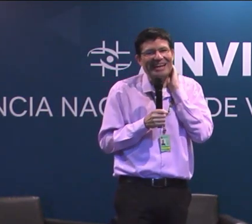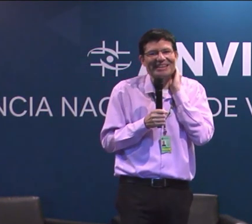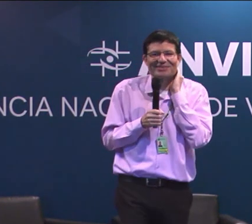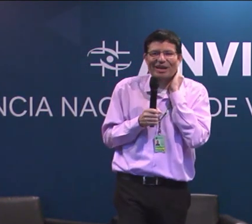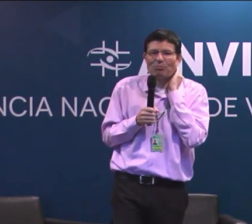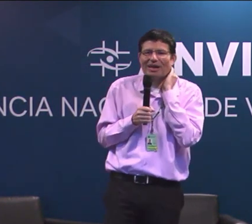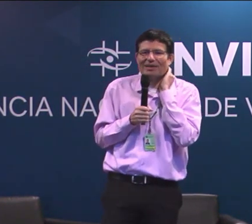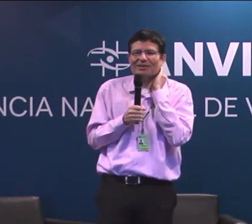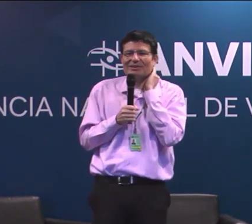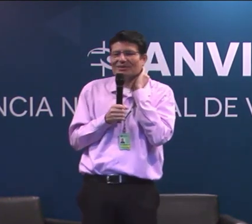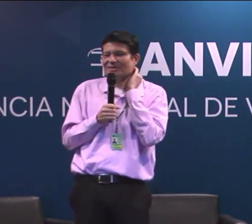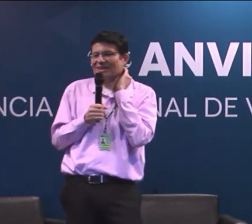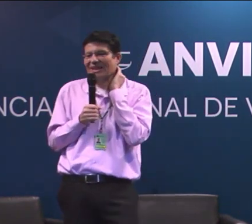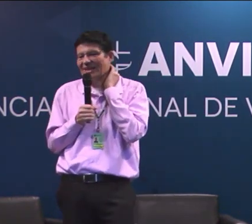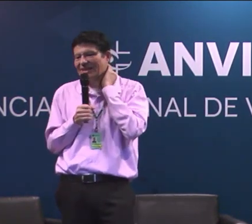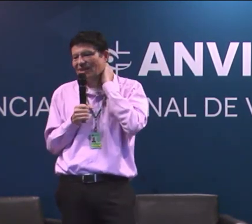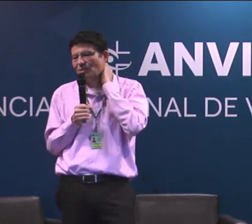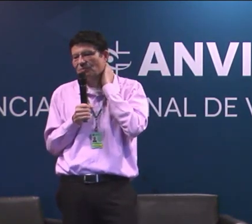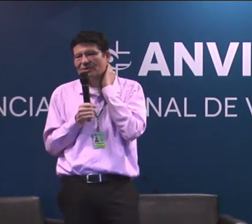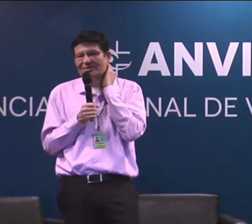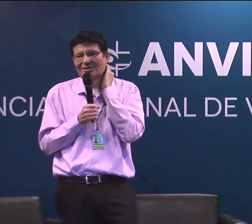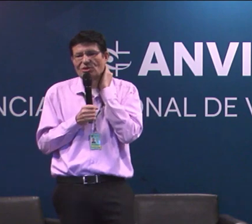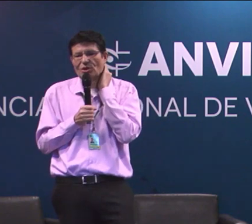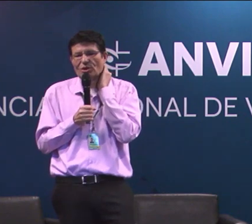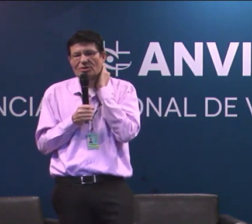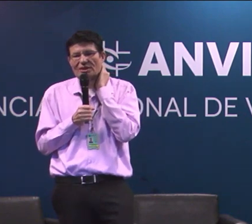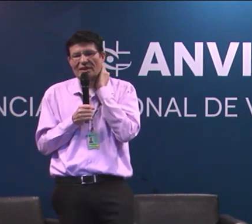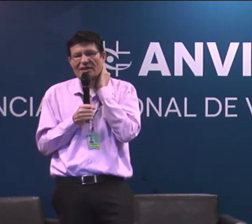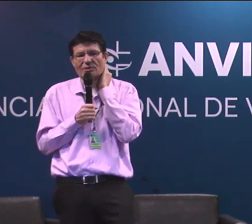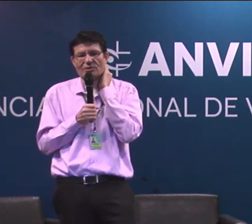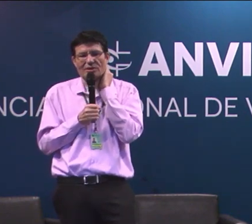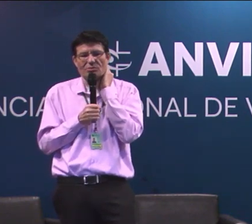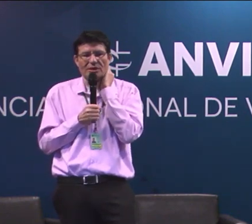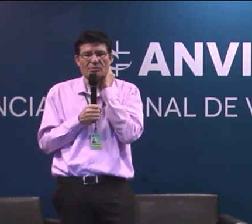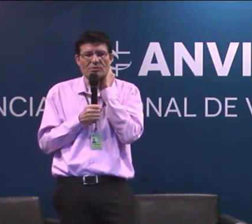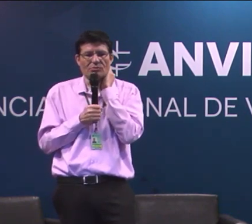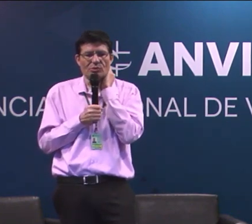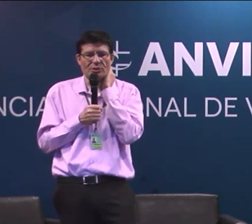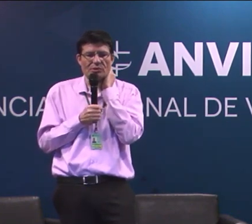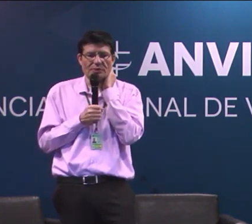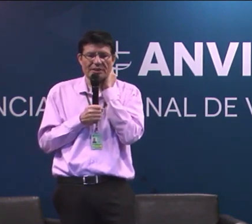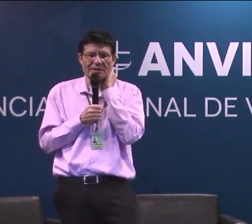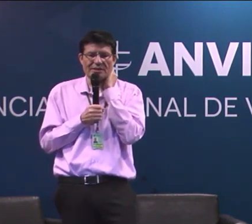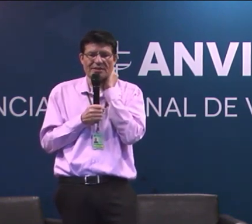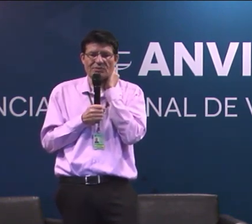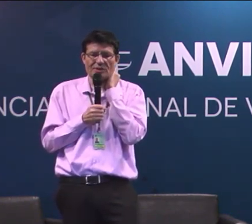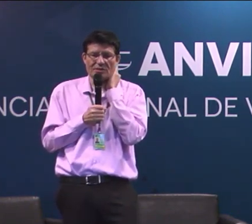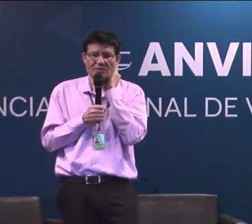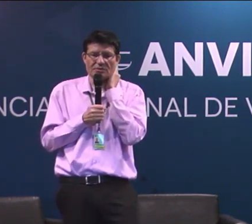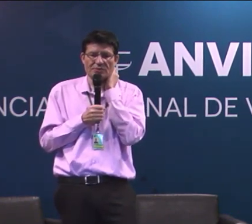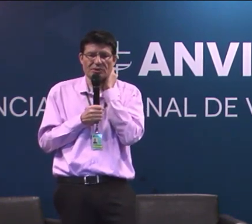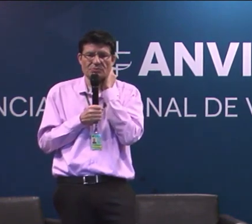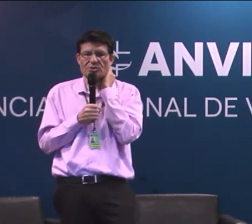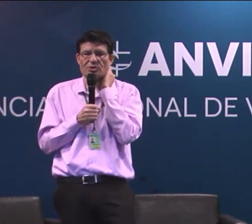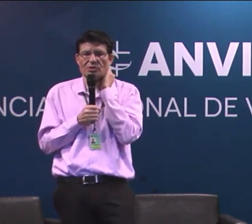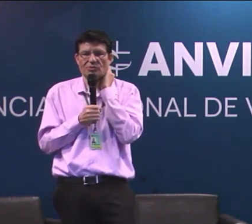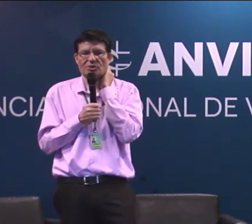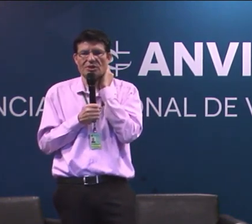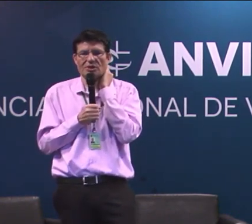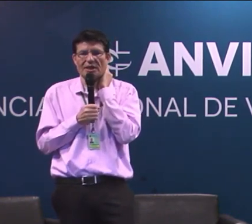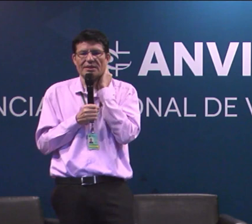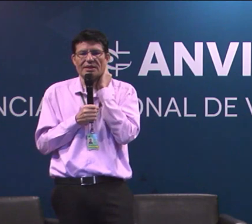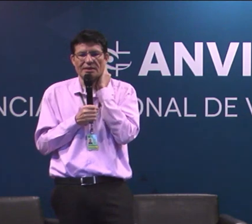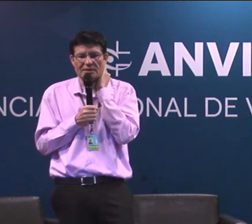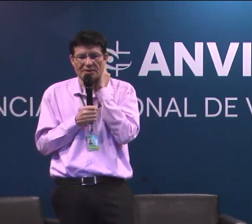Ainda trabalho sem a equipe, todos ali contribuíram muito para que esse evento fosse possível. A gente